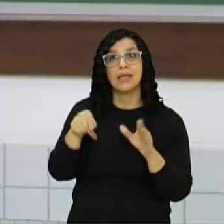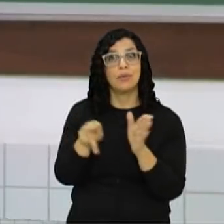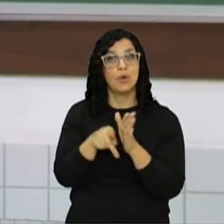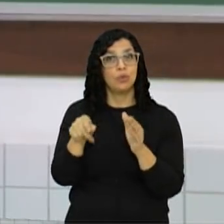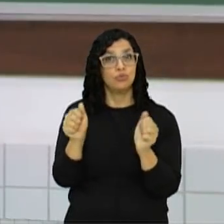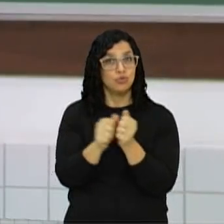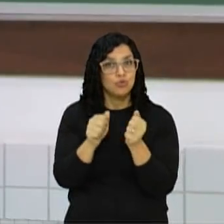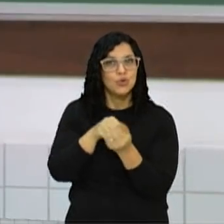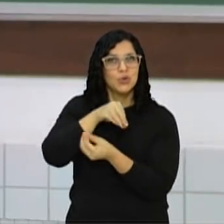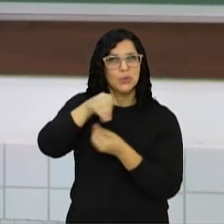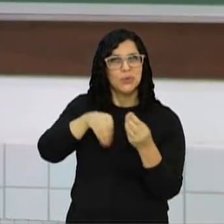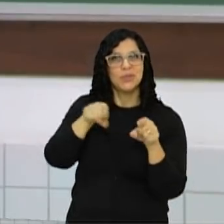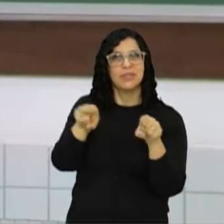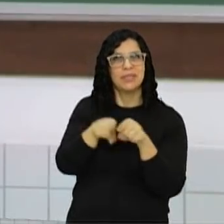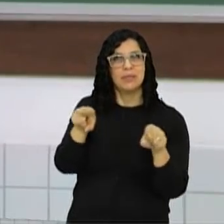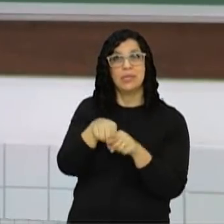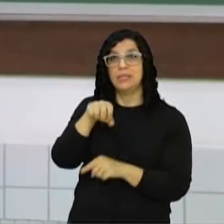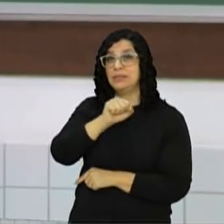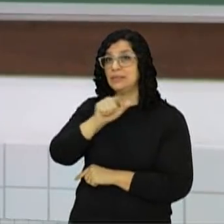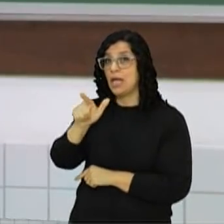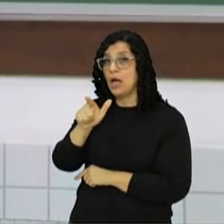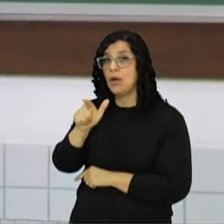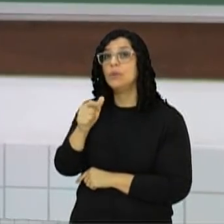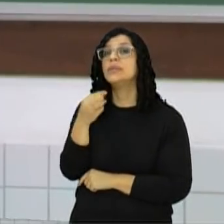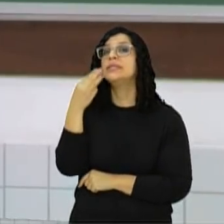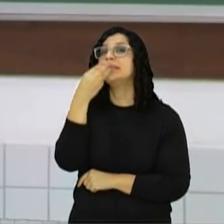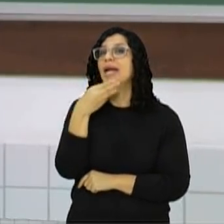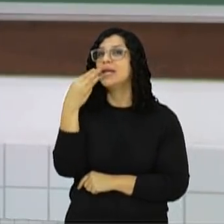sal e açúcar. Mexi, mexi,